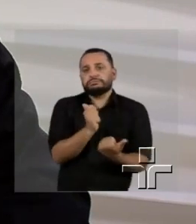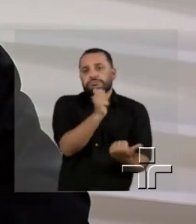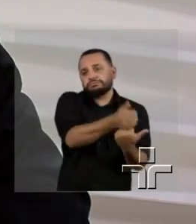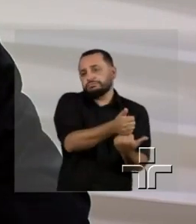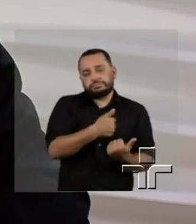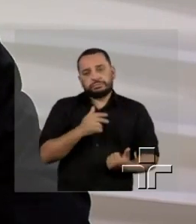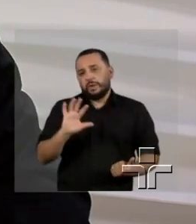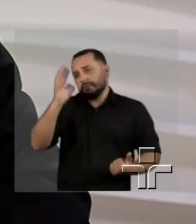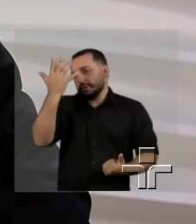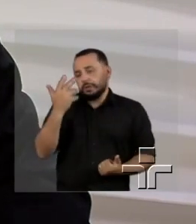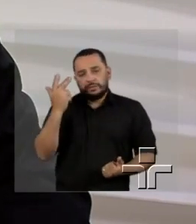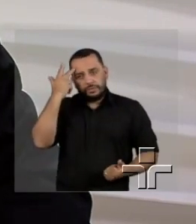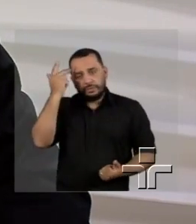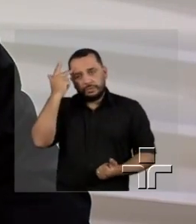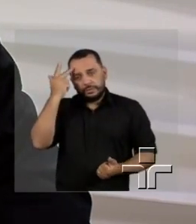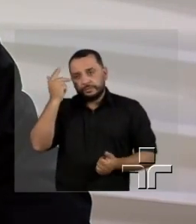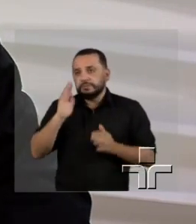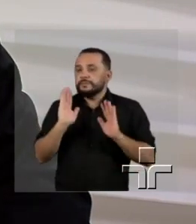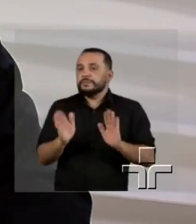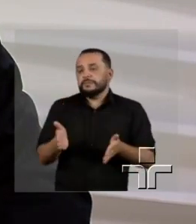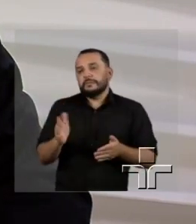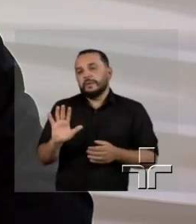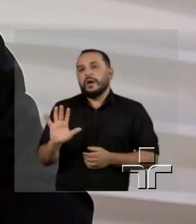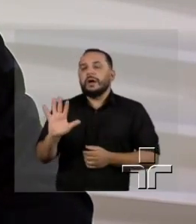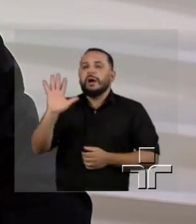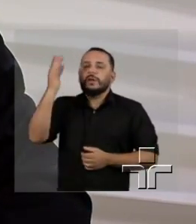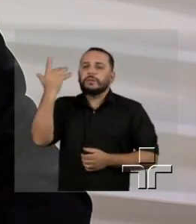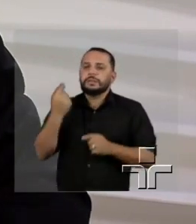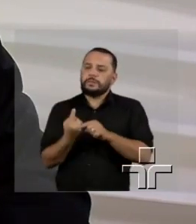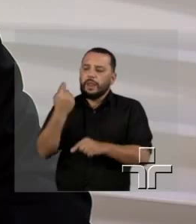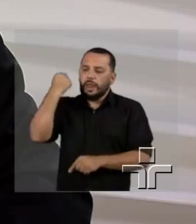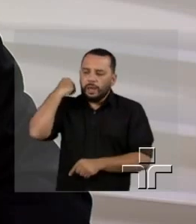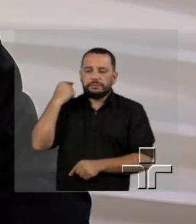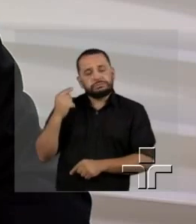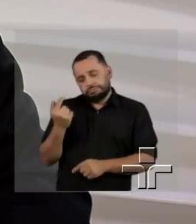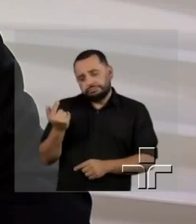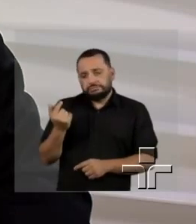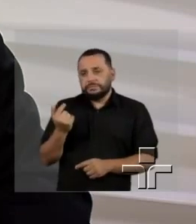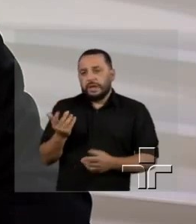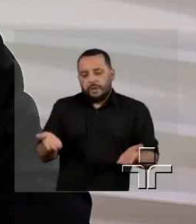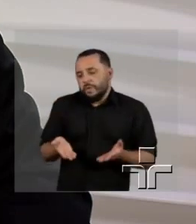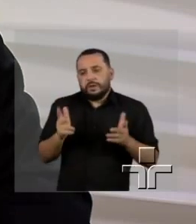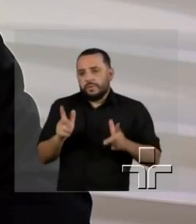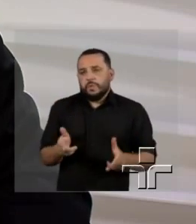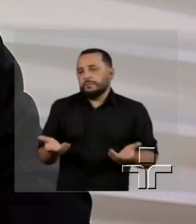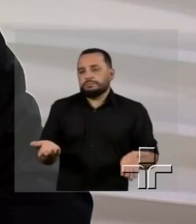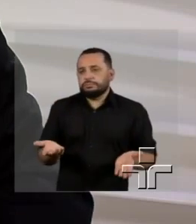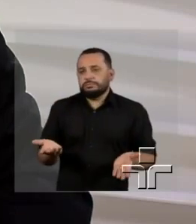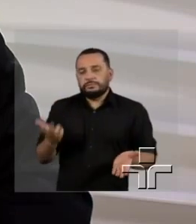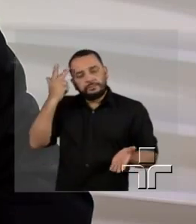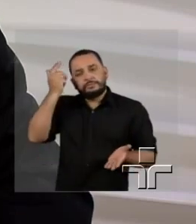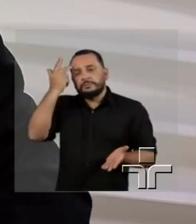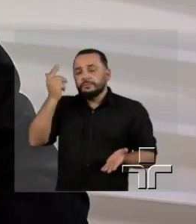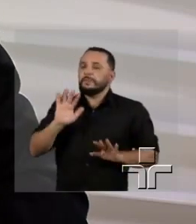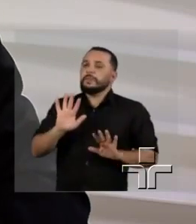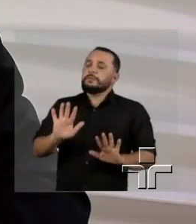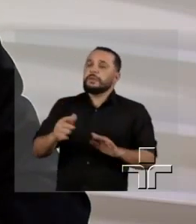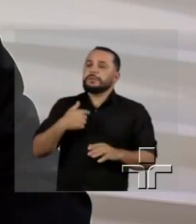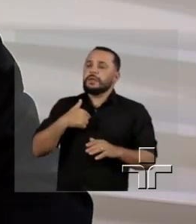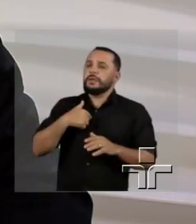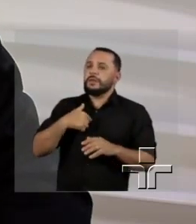General, muito prazer, muito obrigado por aceitar nosso convite. Eu queria começar o